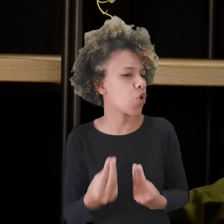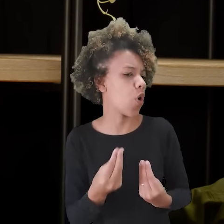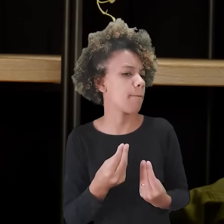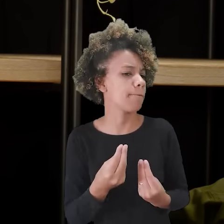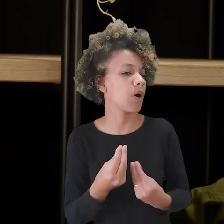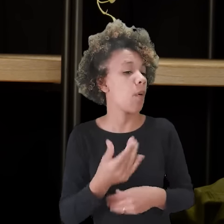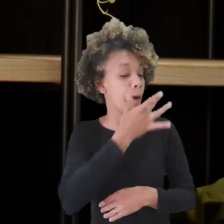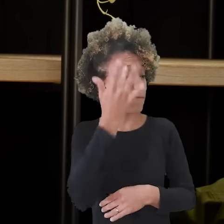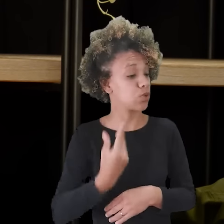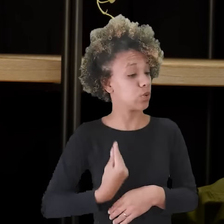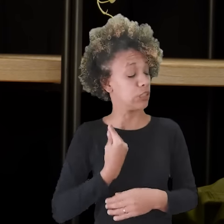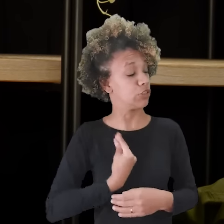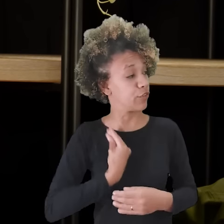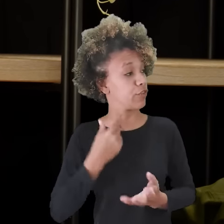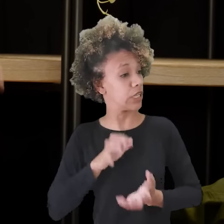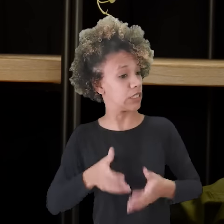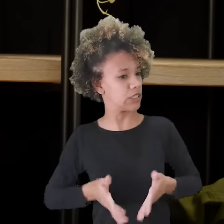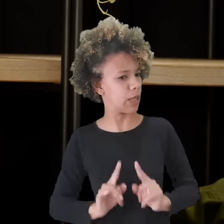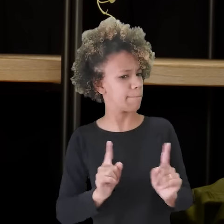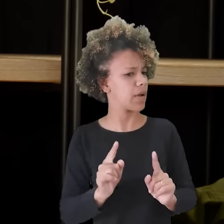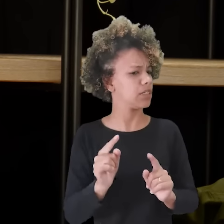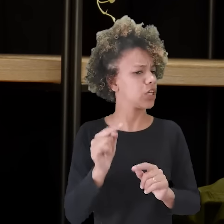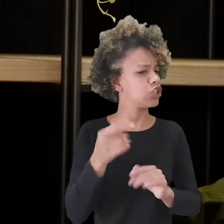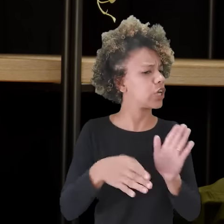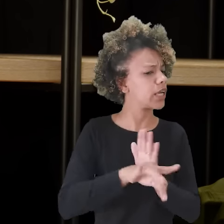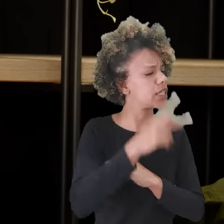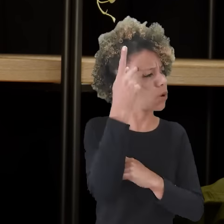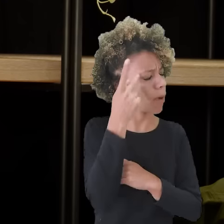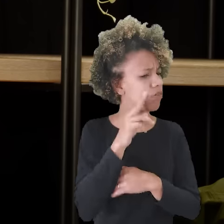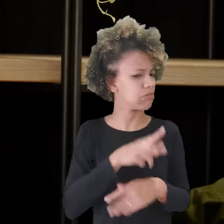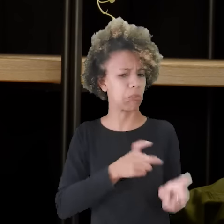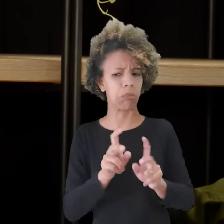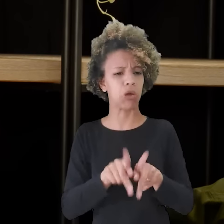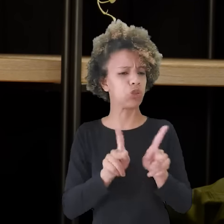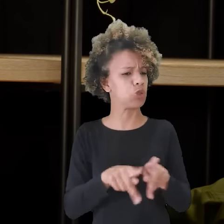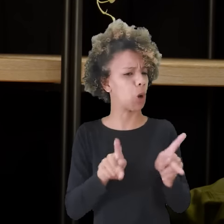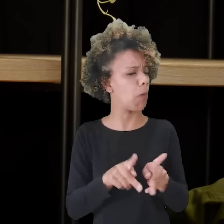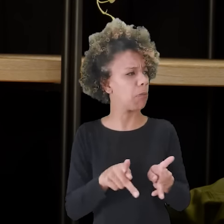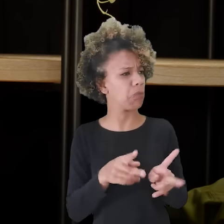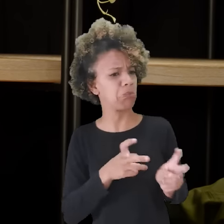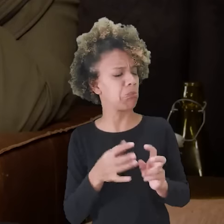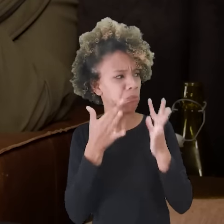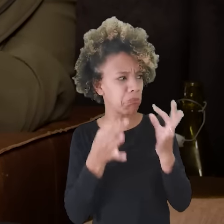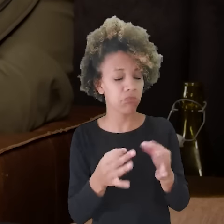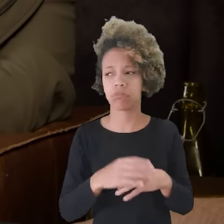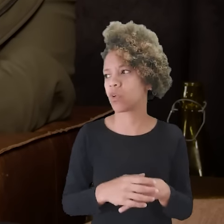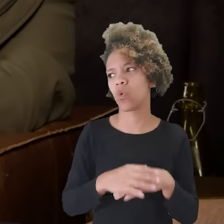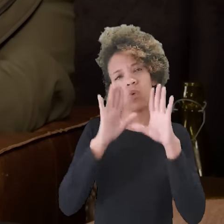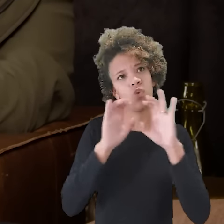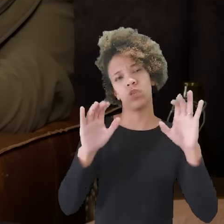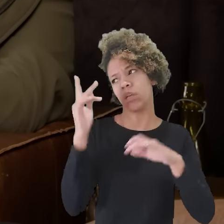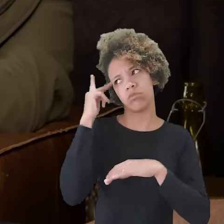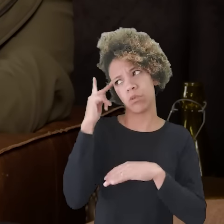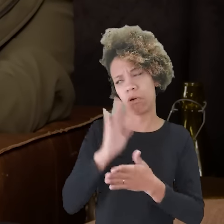você um Recife vir para cá que você olha e fala o shopping estranho tem alguma coisa que te chamou muita atenção cara o céu